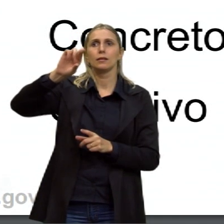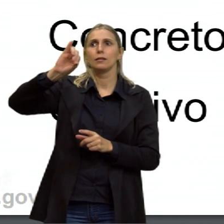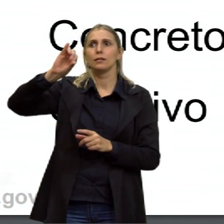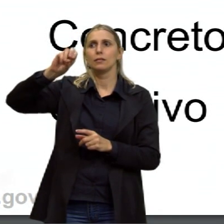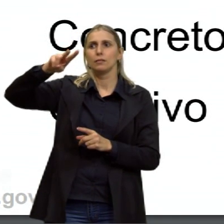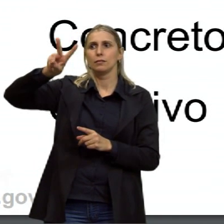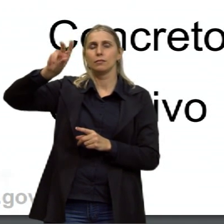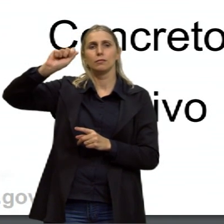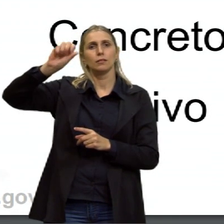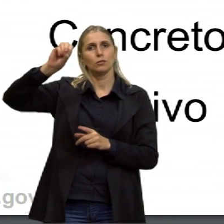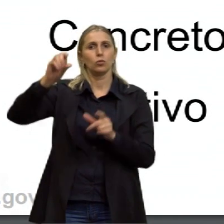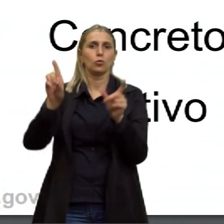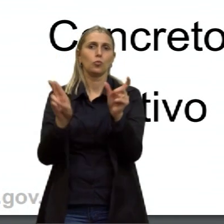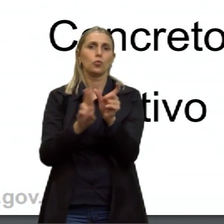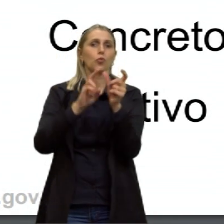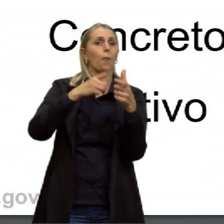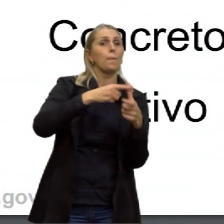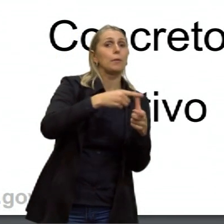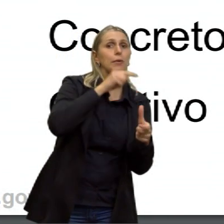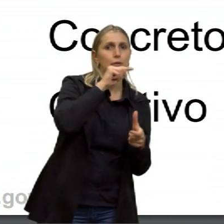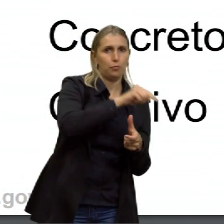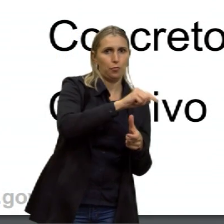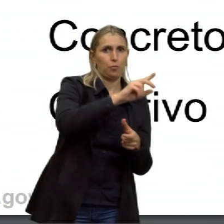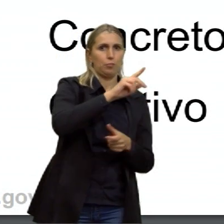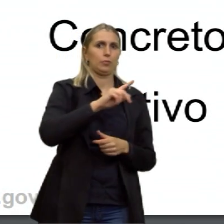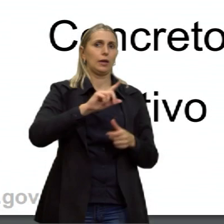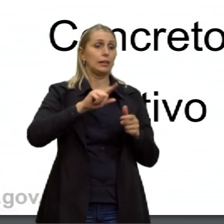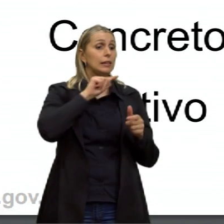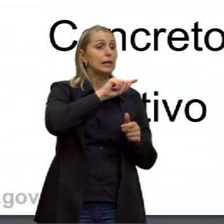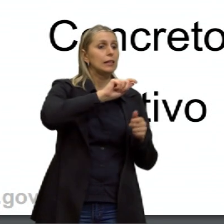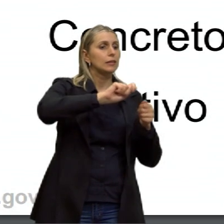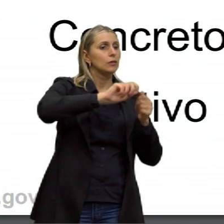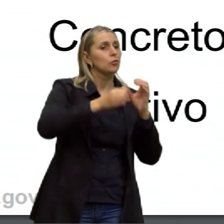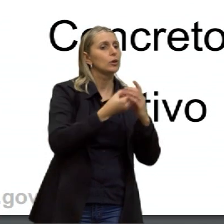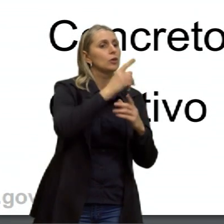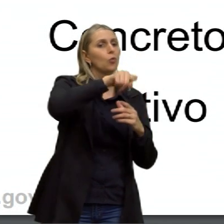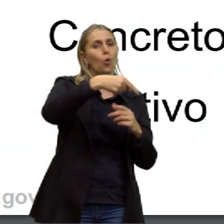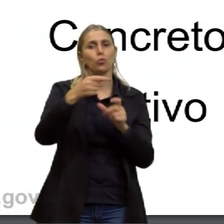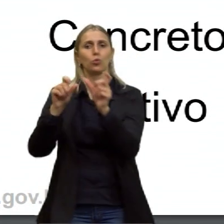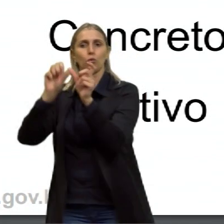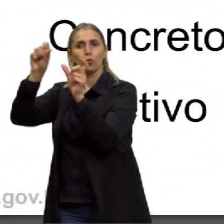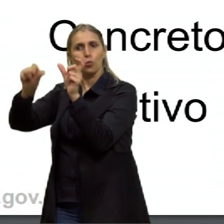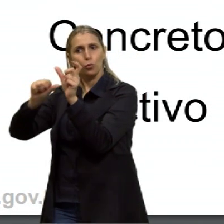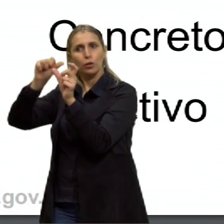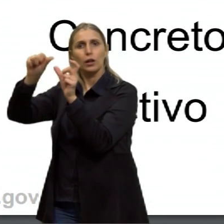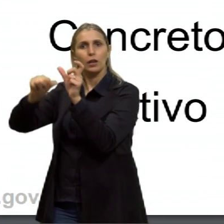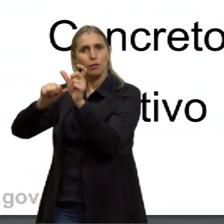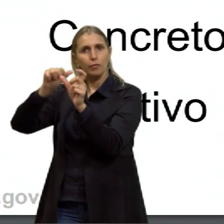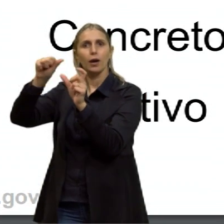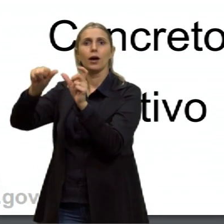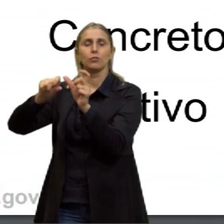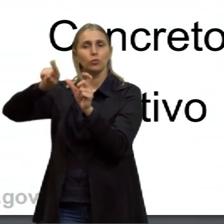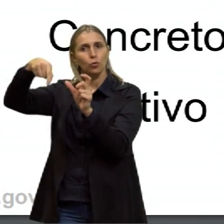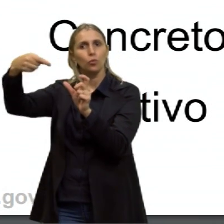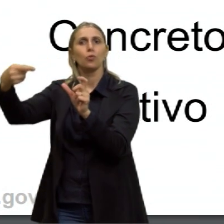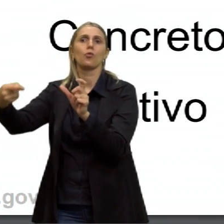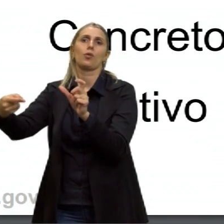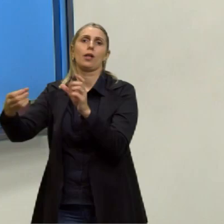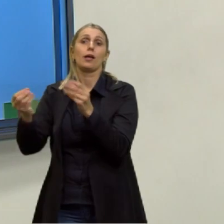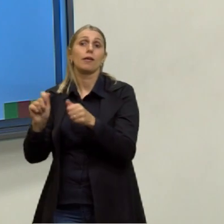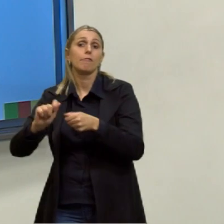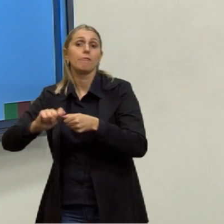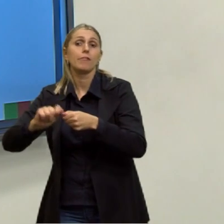primeiro é dele que eu faço outros eu de levado por consequência mas é um substantivo